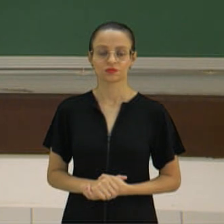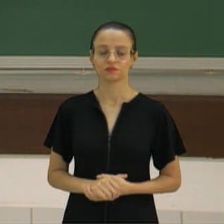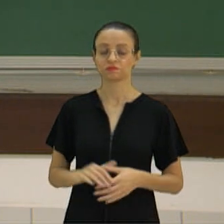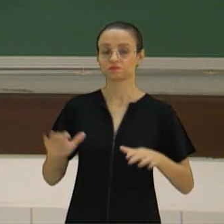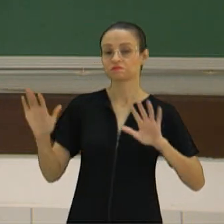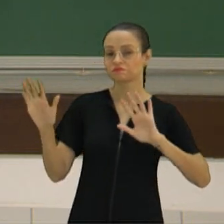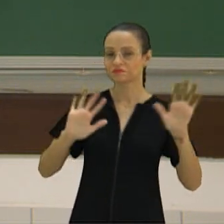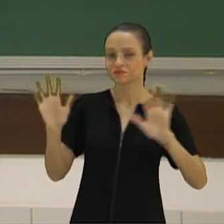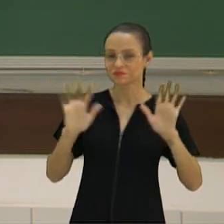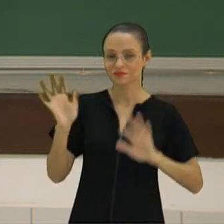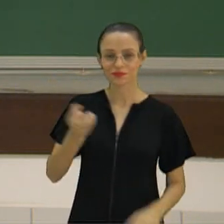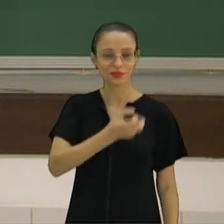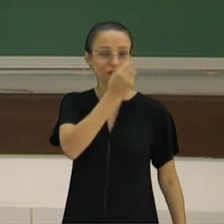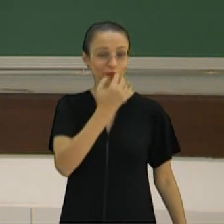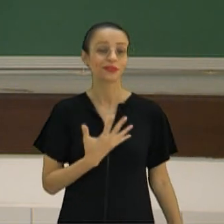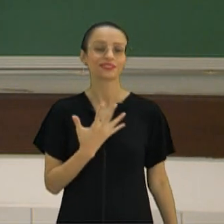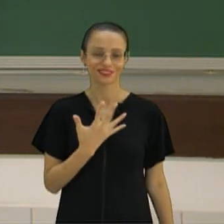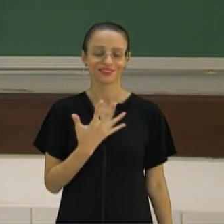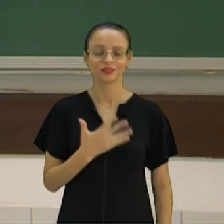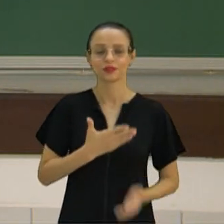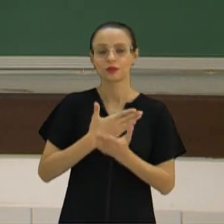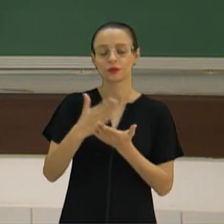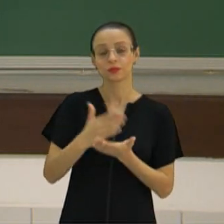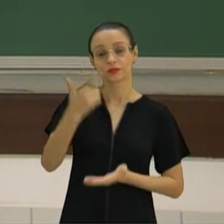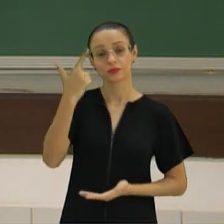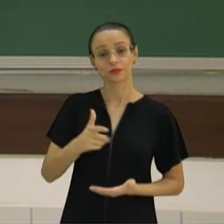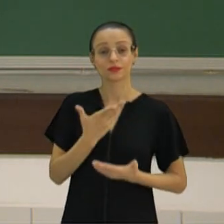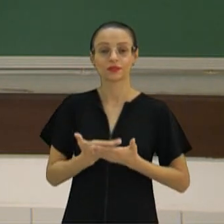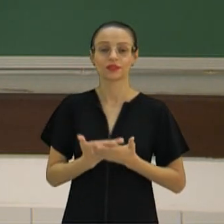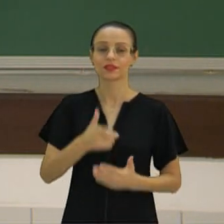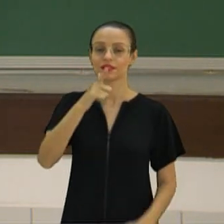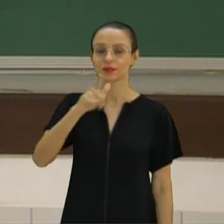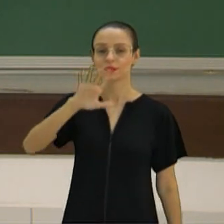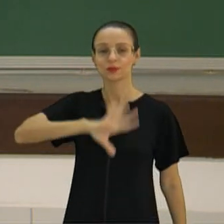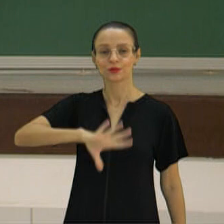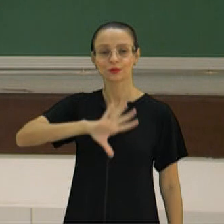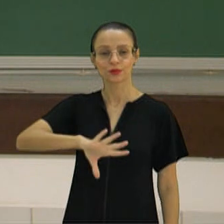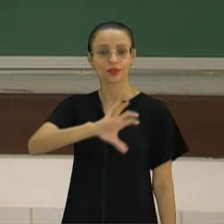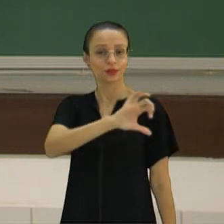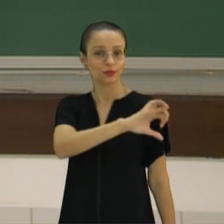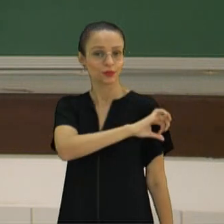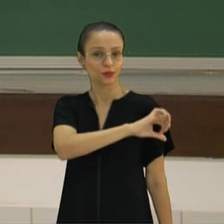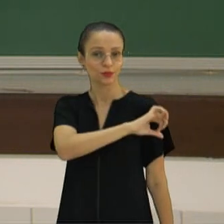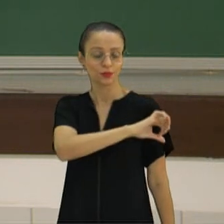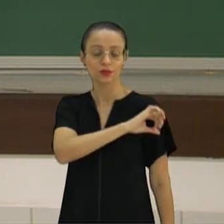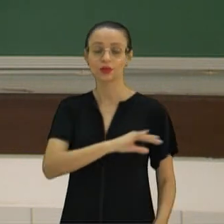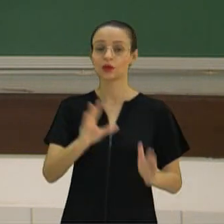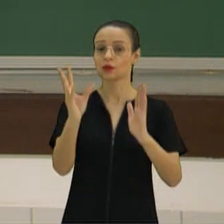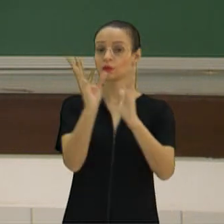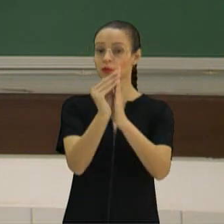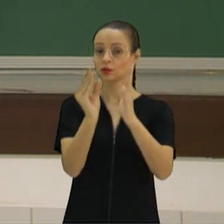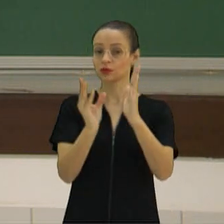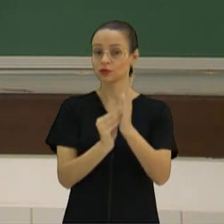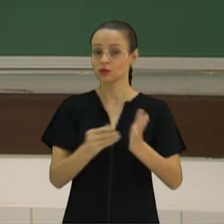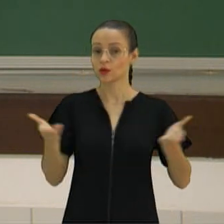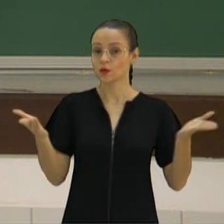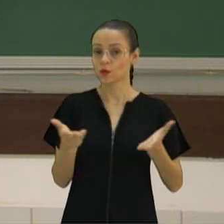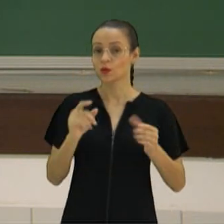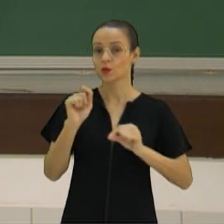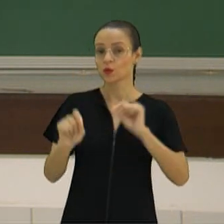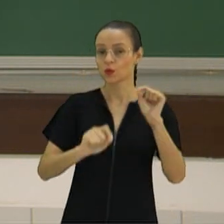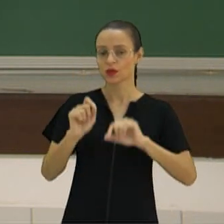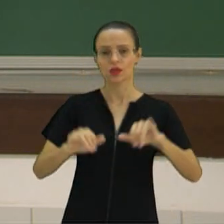Fala galera, beleza? Estamos começando mais uma aula de língua portuguesa do 9º ano. Nosso conteúdo de hoje é